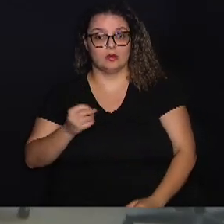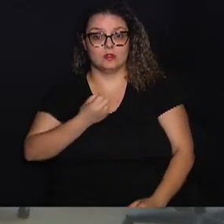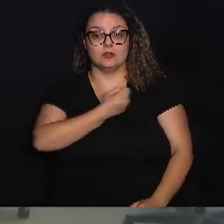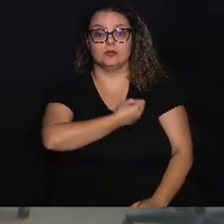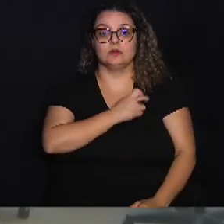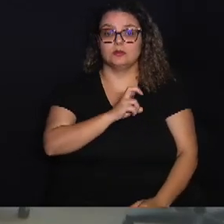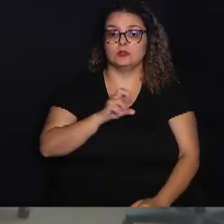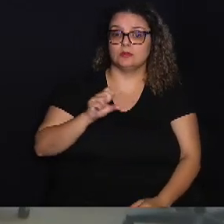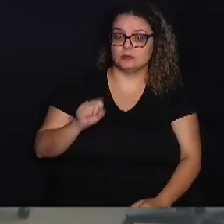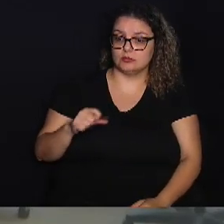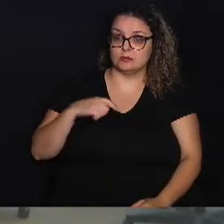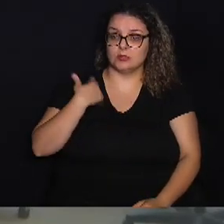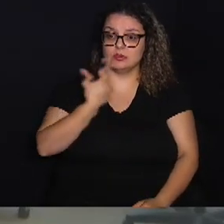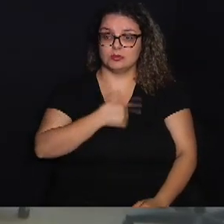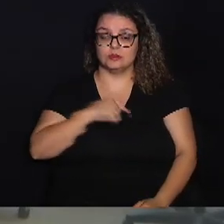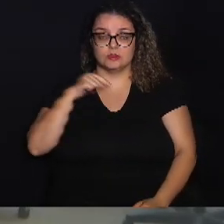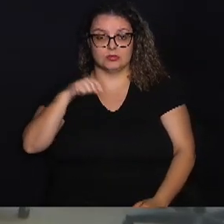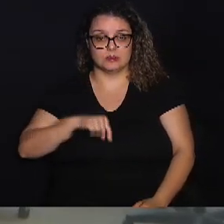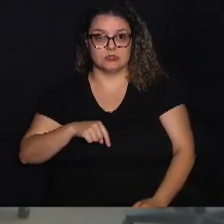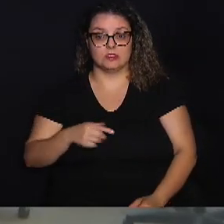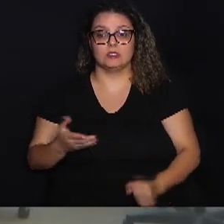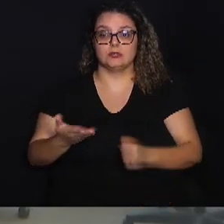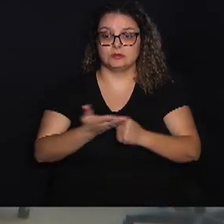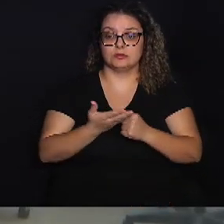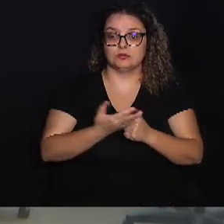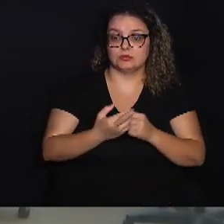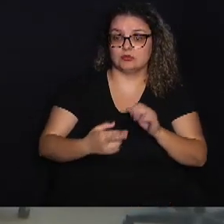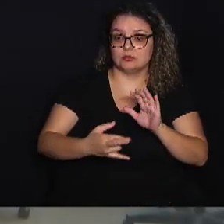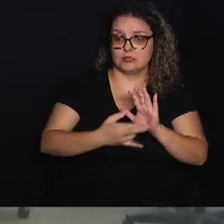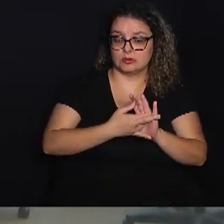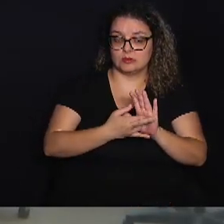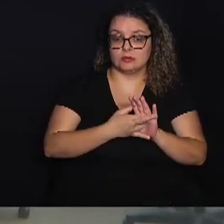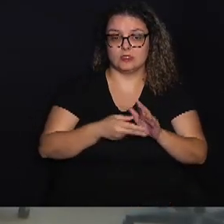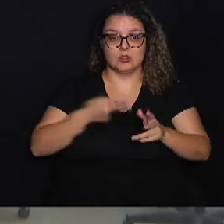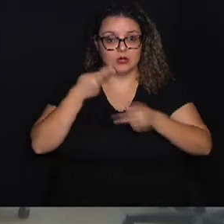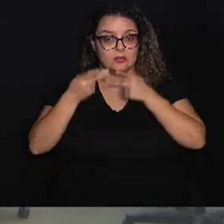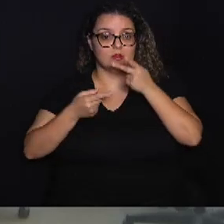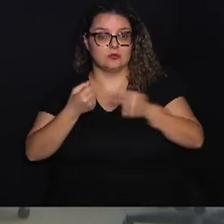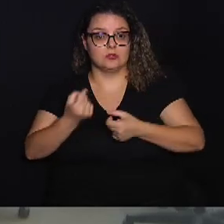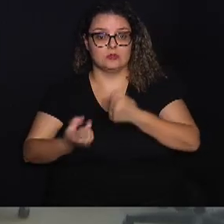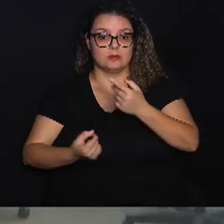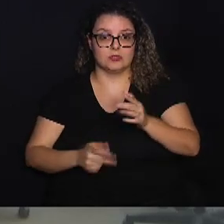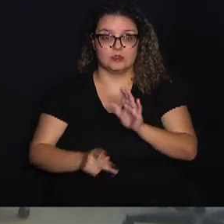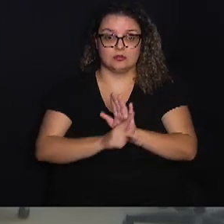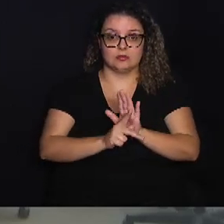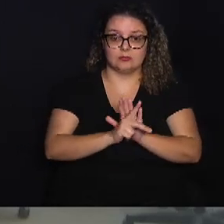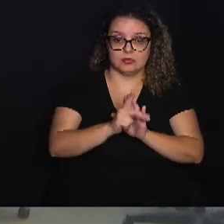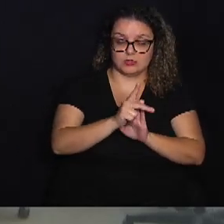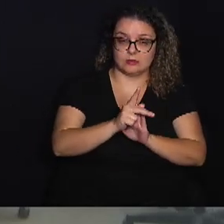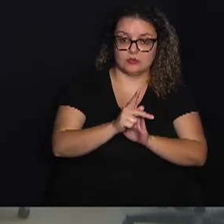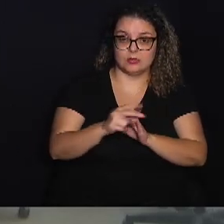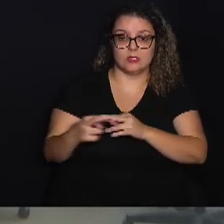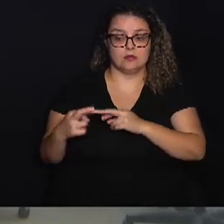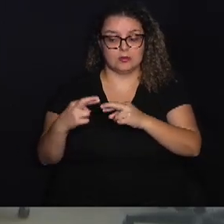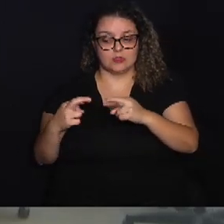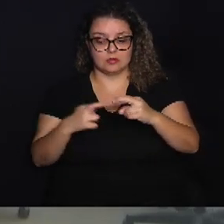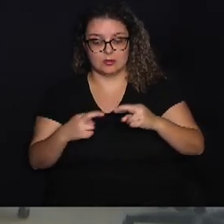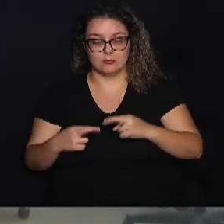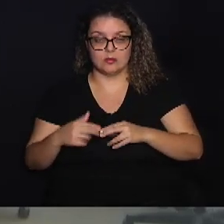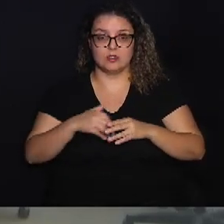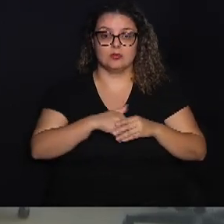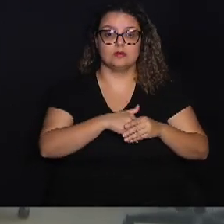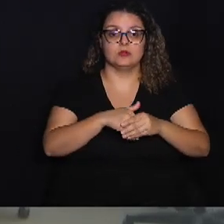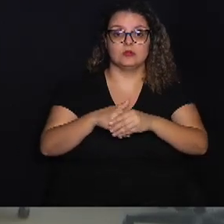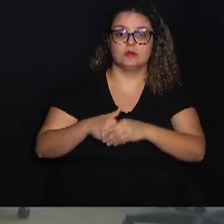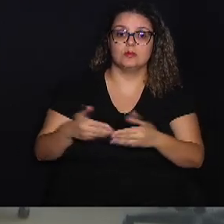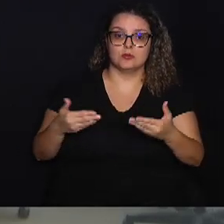58 nós estamos no intervalo regimental estou repassando aqui Os projetos que devem ser analisados e votados